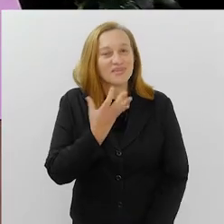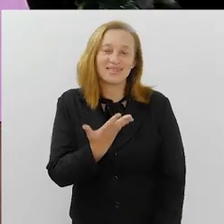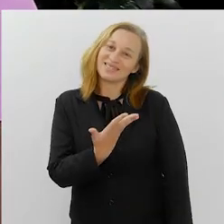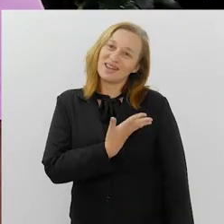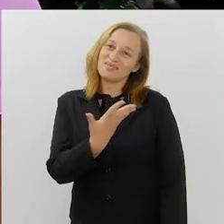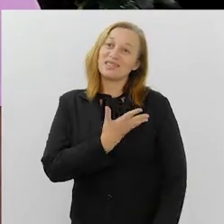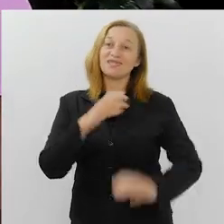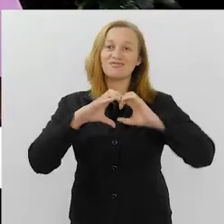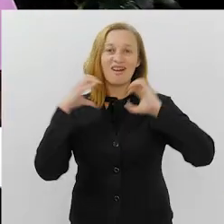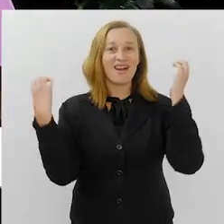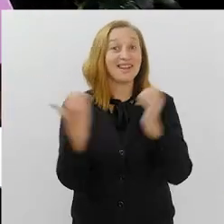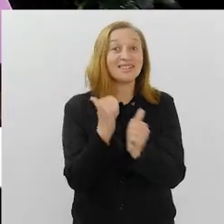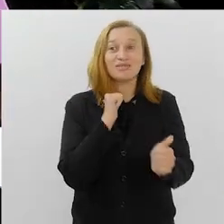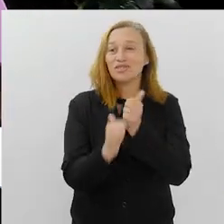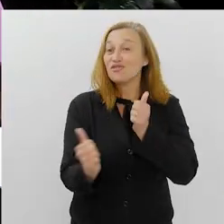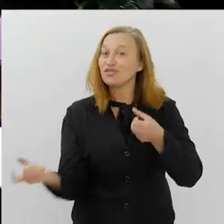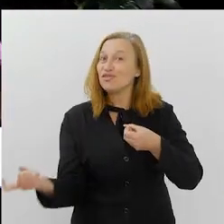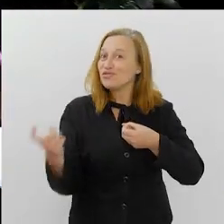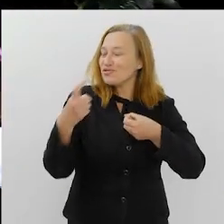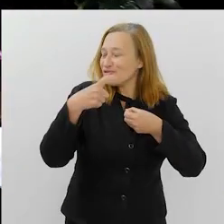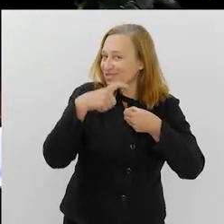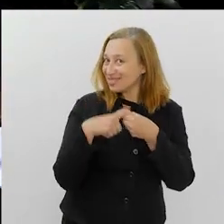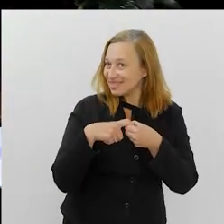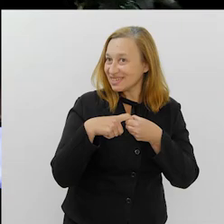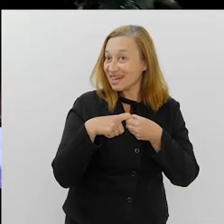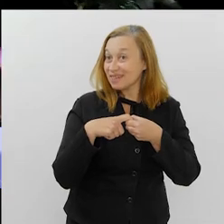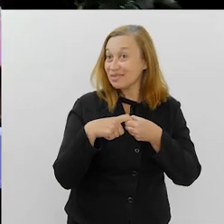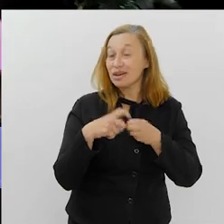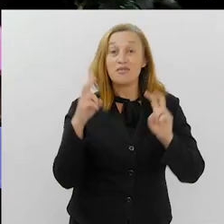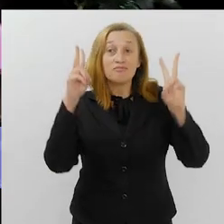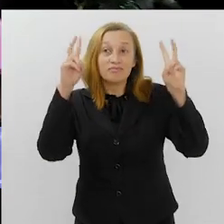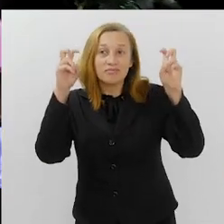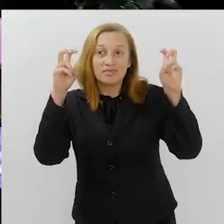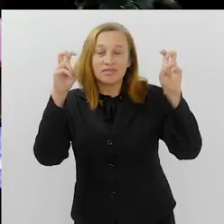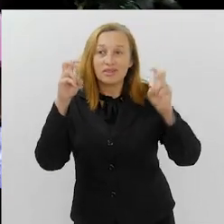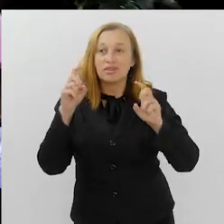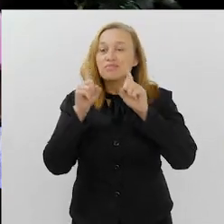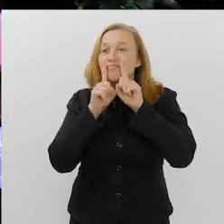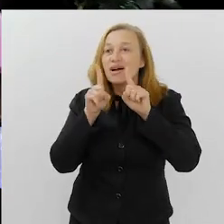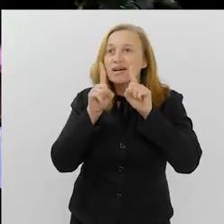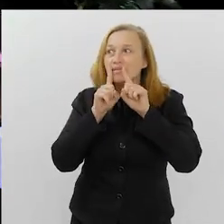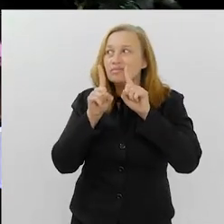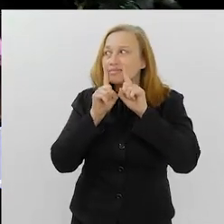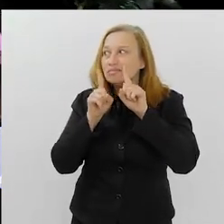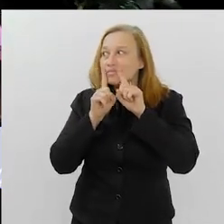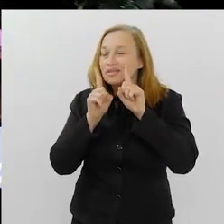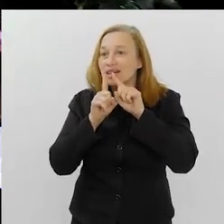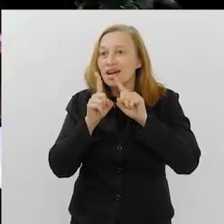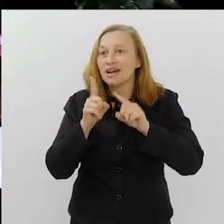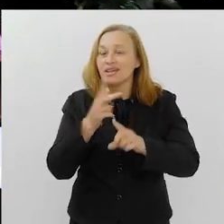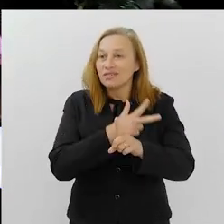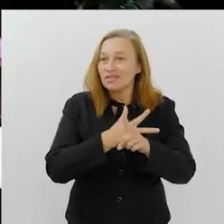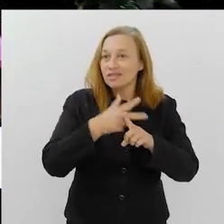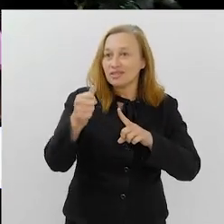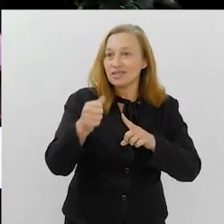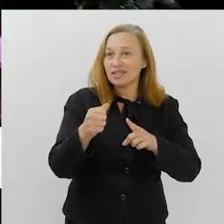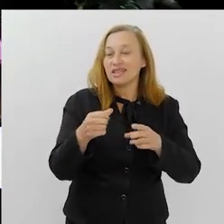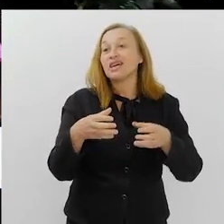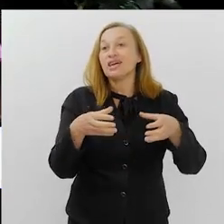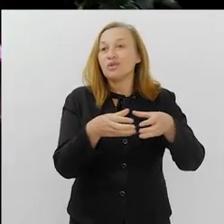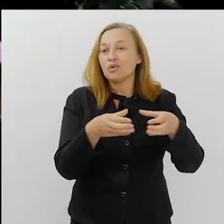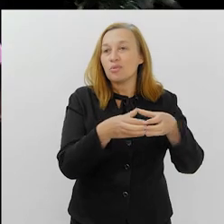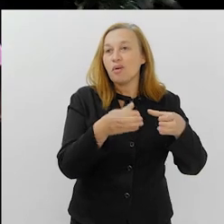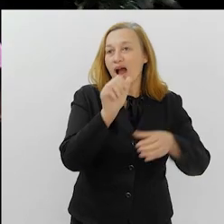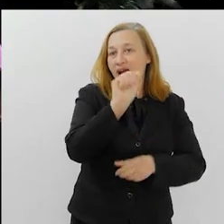Muito bem, meus amigos do Arena Esportiva, estamos de volta para tratar do Maricá, campeão da Série A2